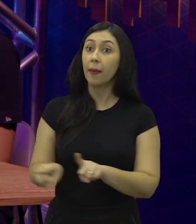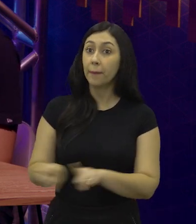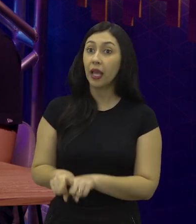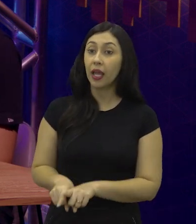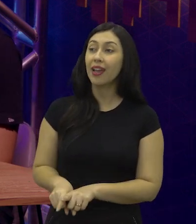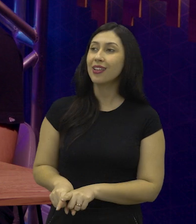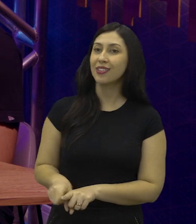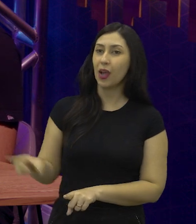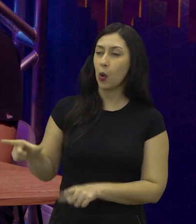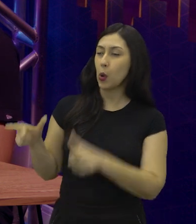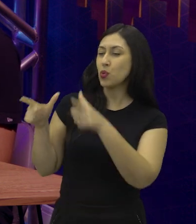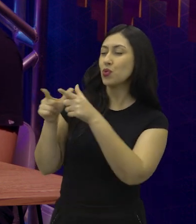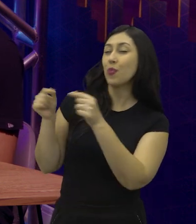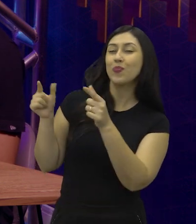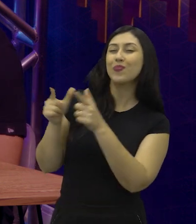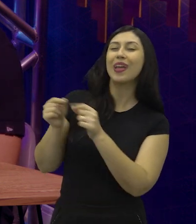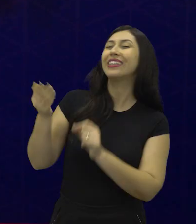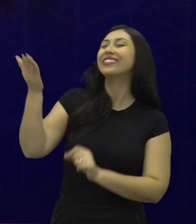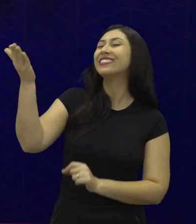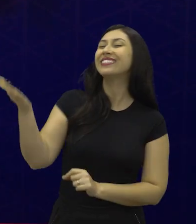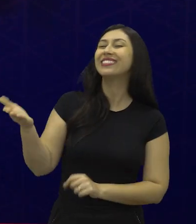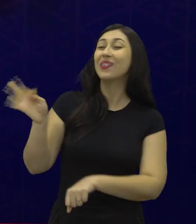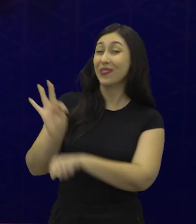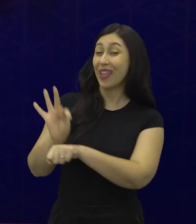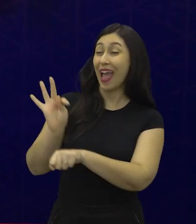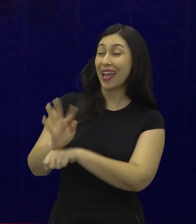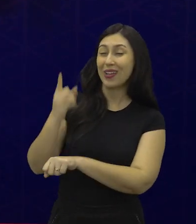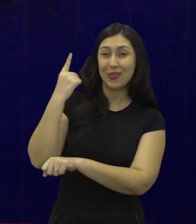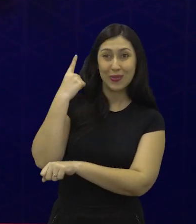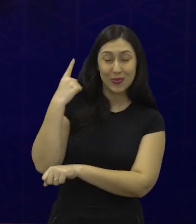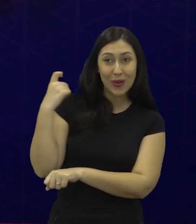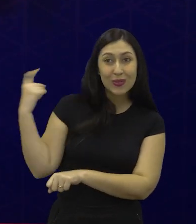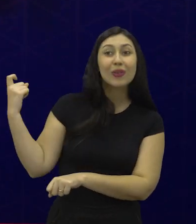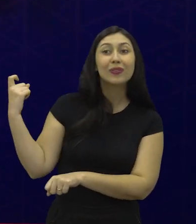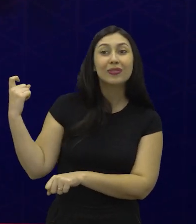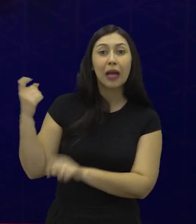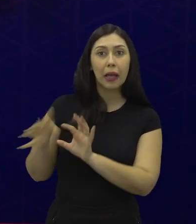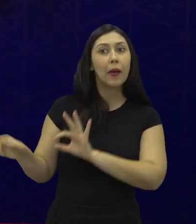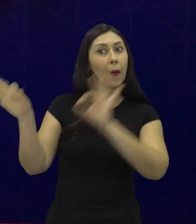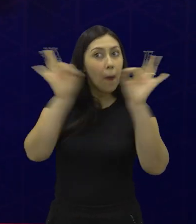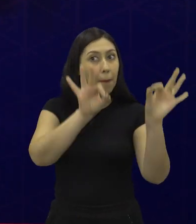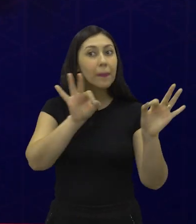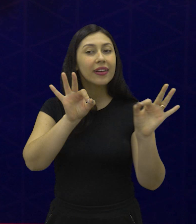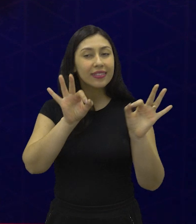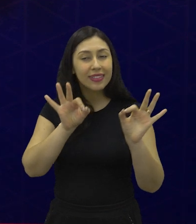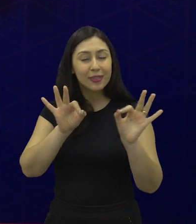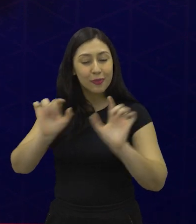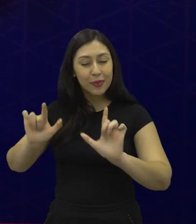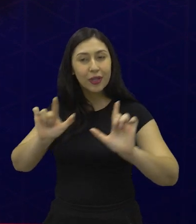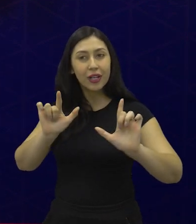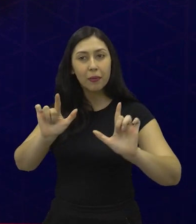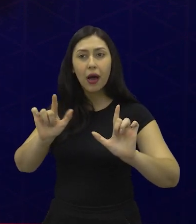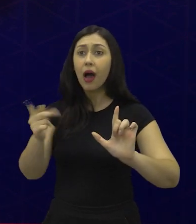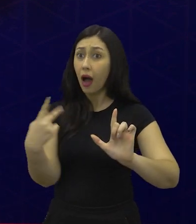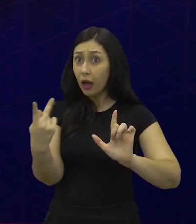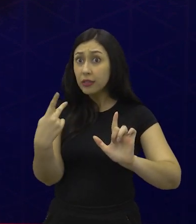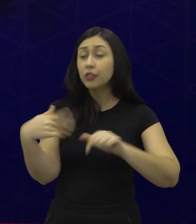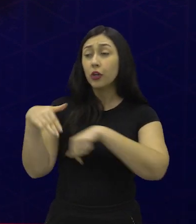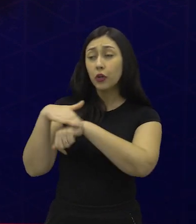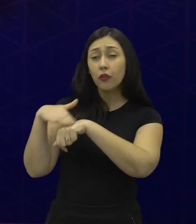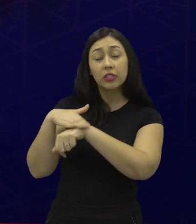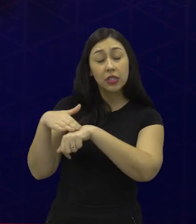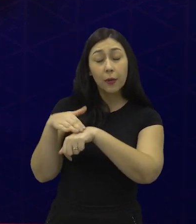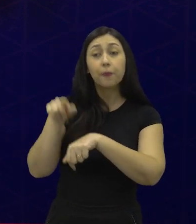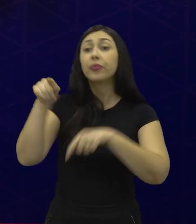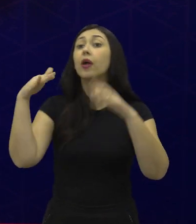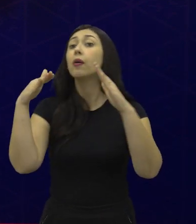nosso técnico e mago do áudio, que acompanha sempre o Pode Ser, a gente estava comentando disso, e ele falou,